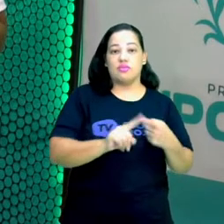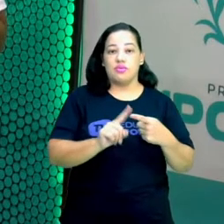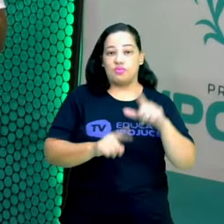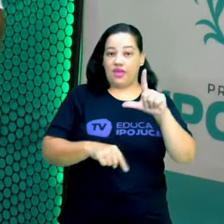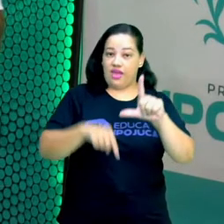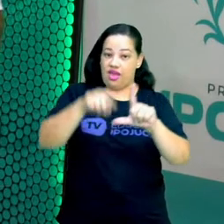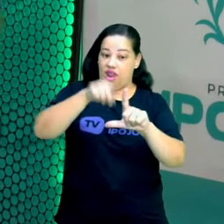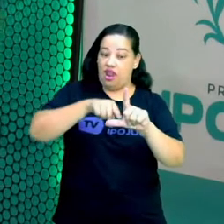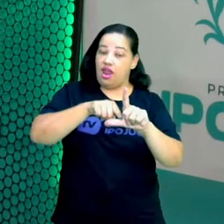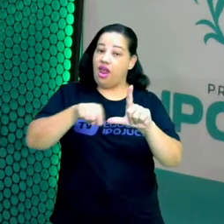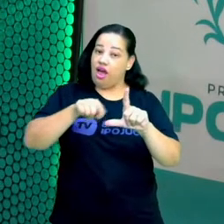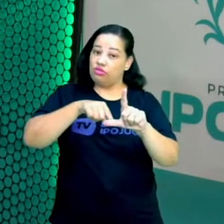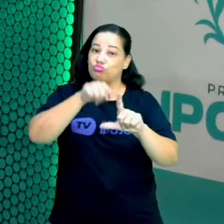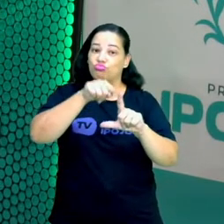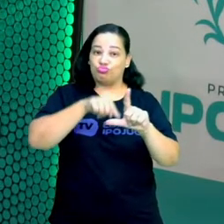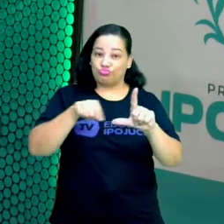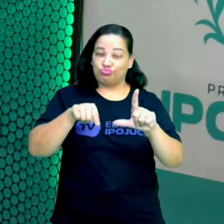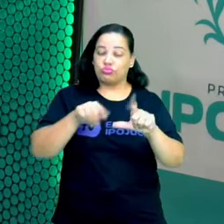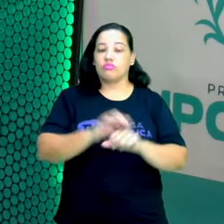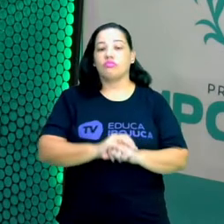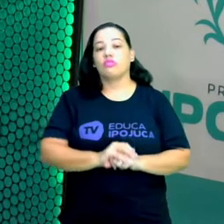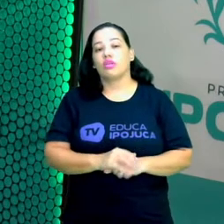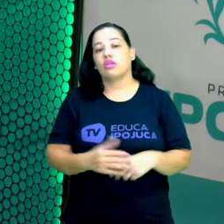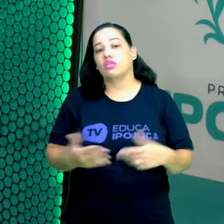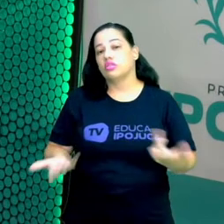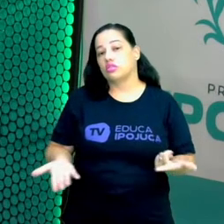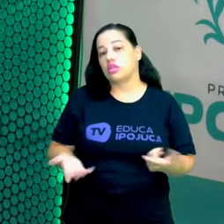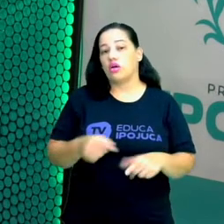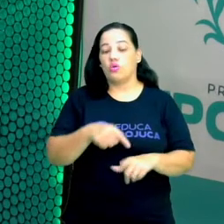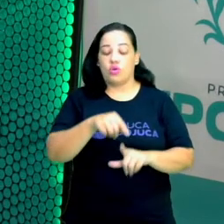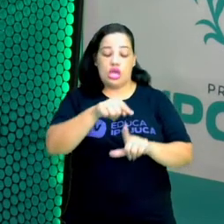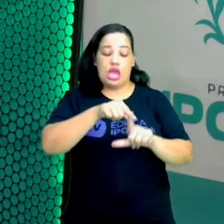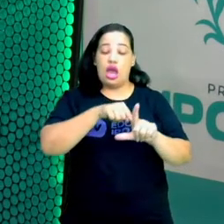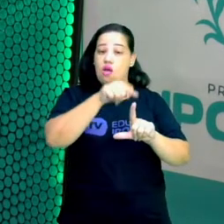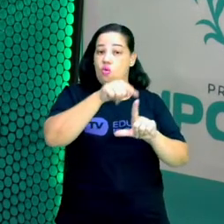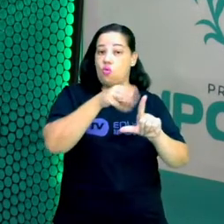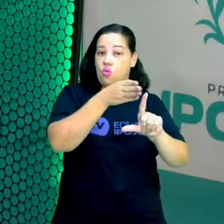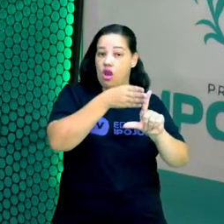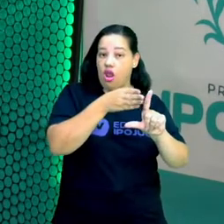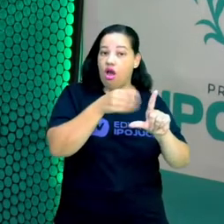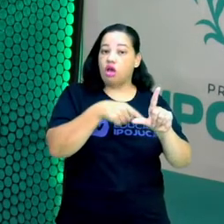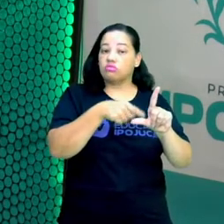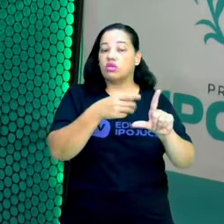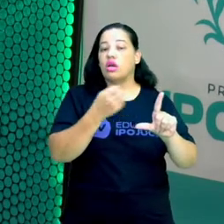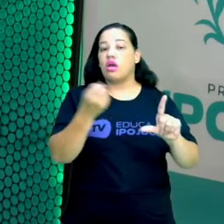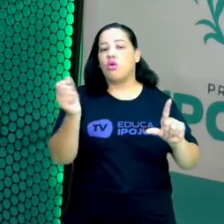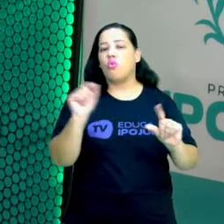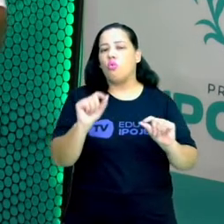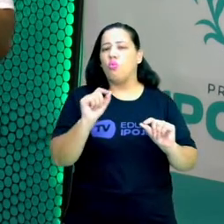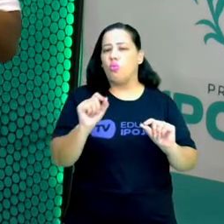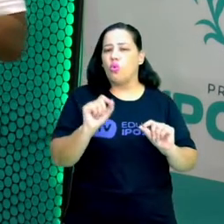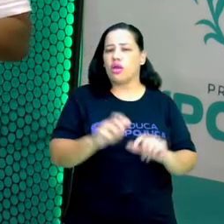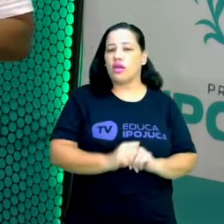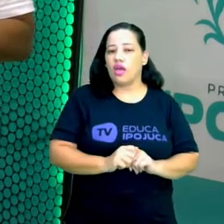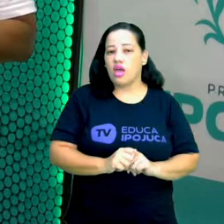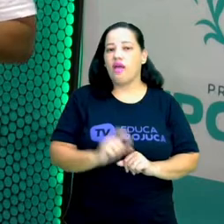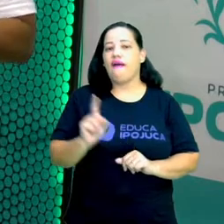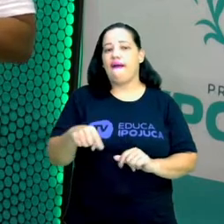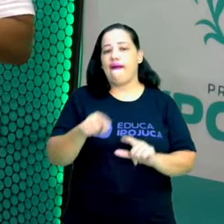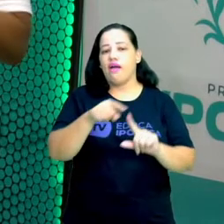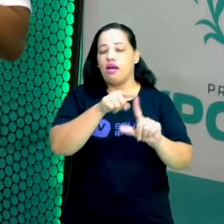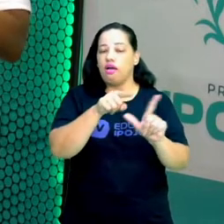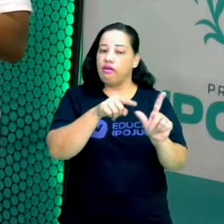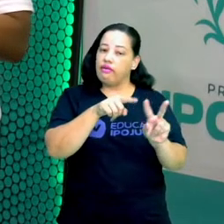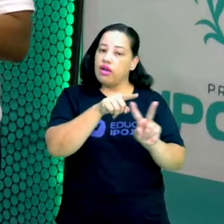assim? Então, a medida do lado será a raiz quadrada. Por quê? A raiz quadrada